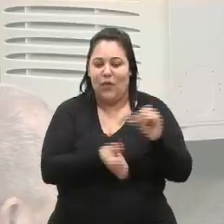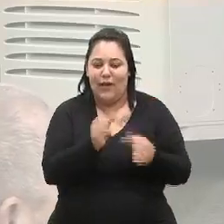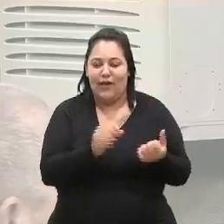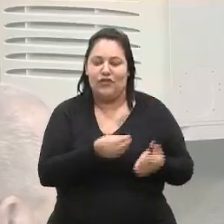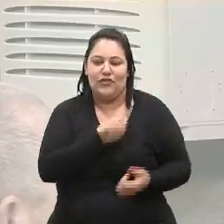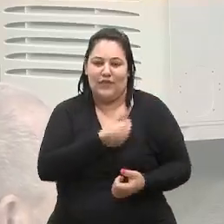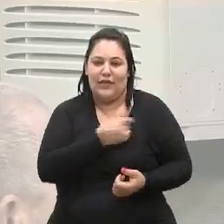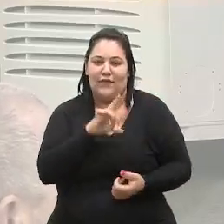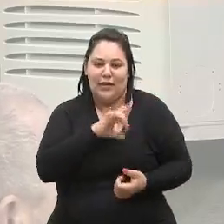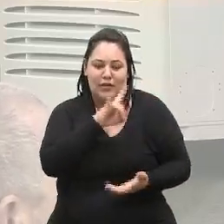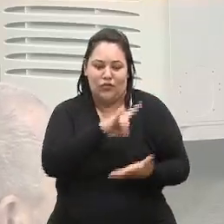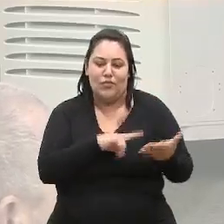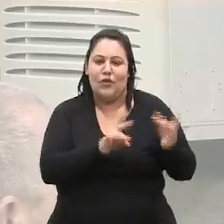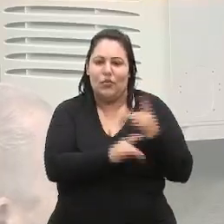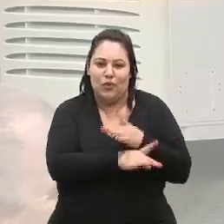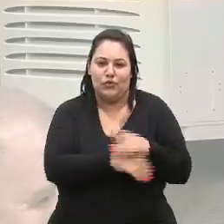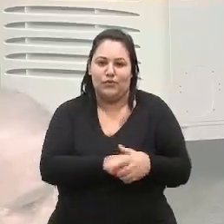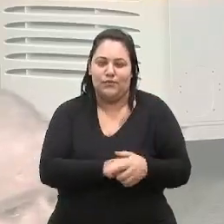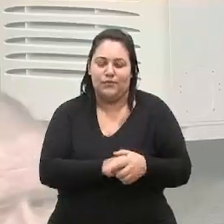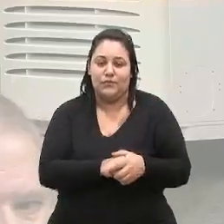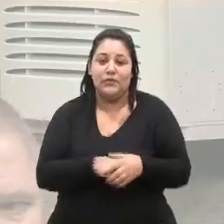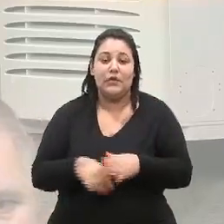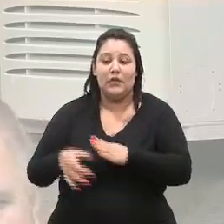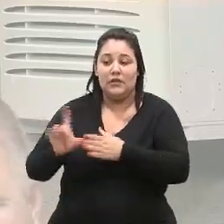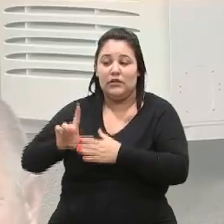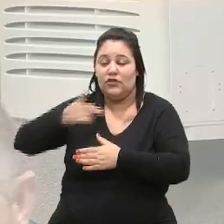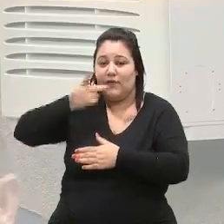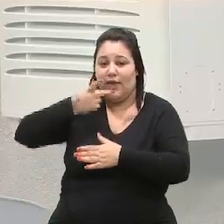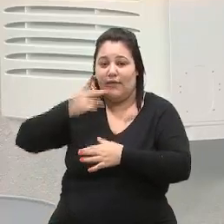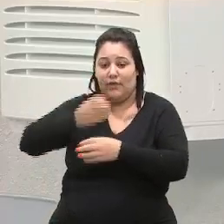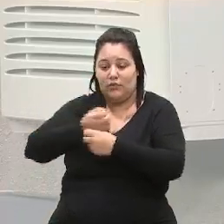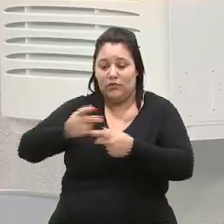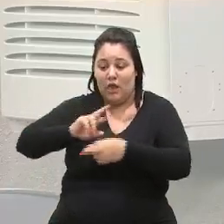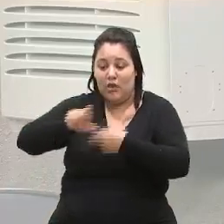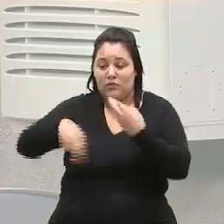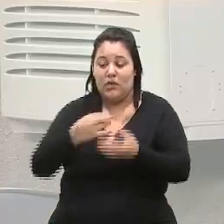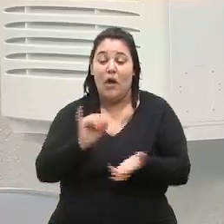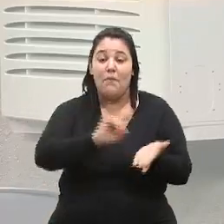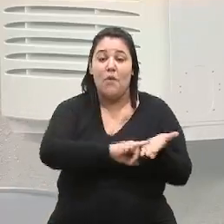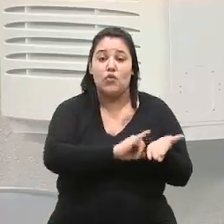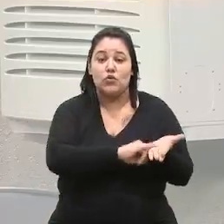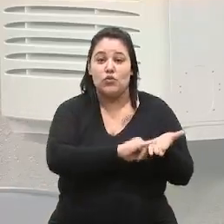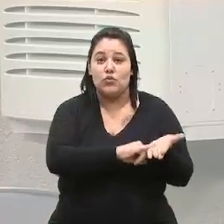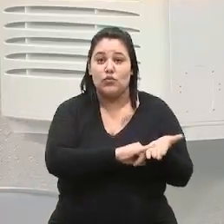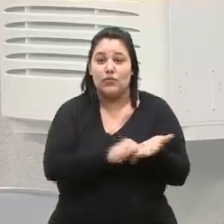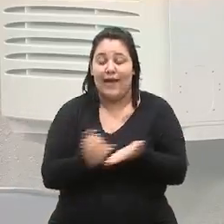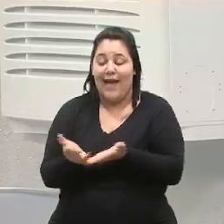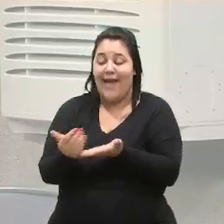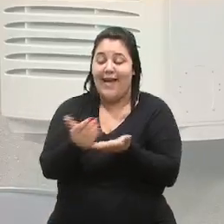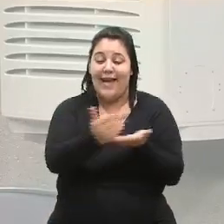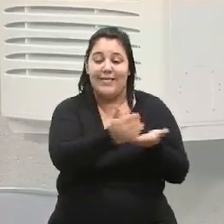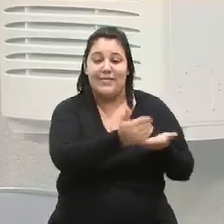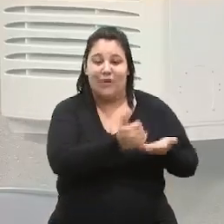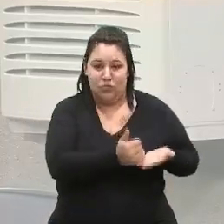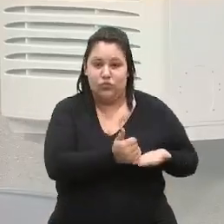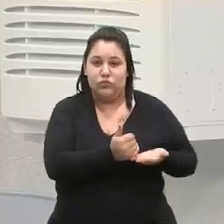E antes nós falávamos na questão dos impostos, né? Justamente na arrecadação